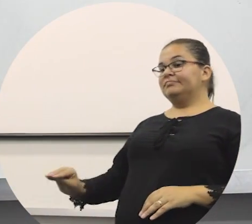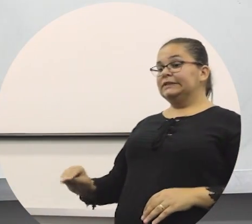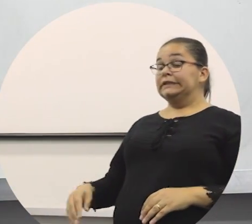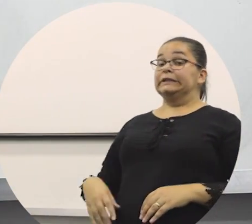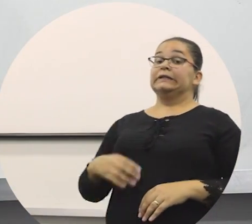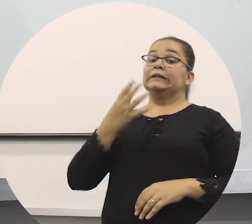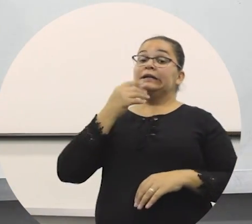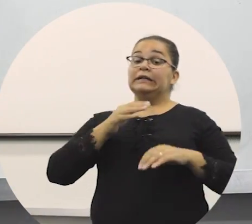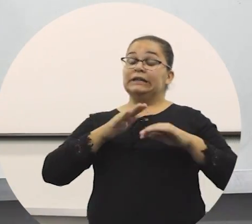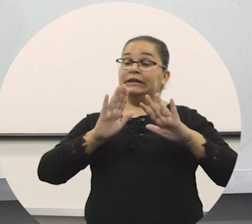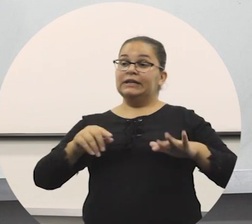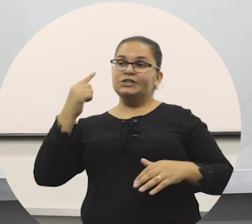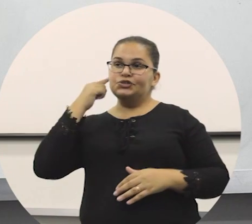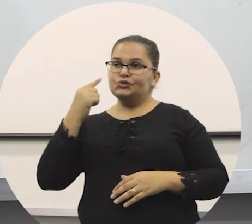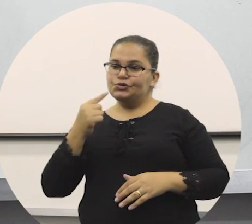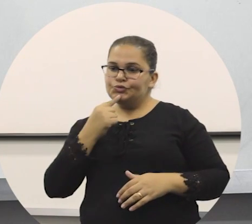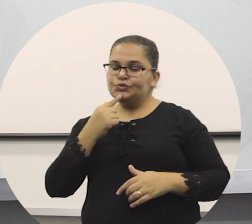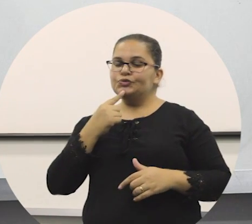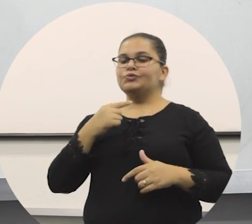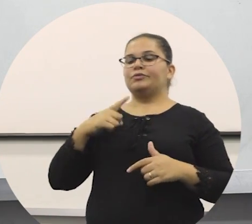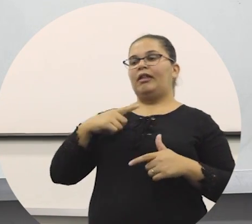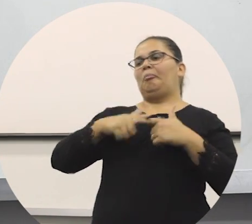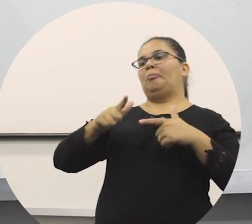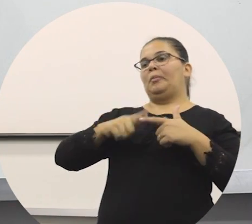surdas têm problemas com teste de teoria da mente.